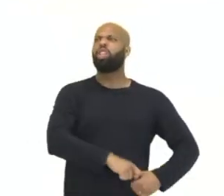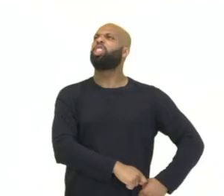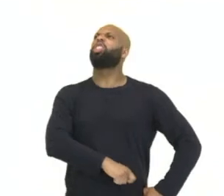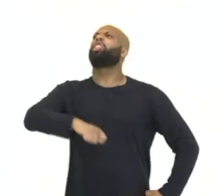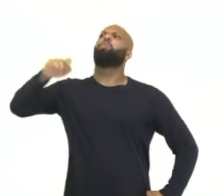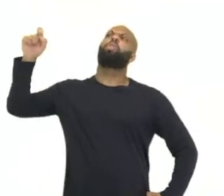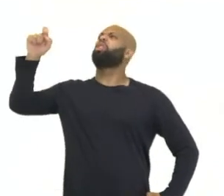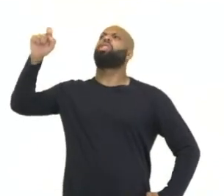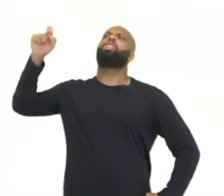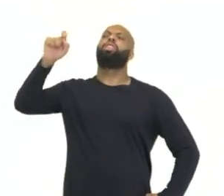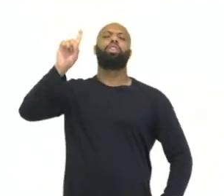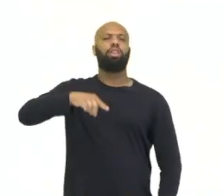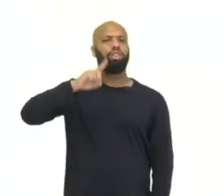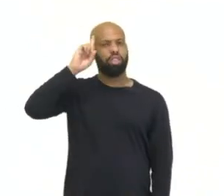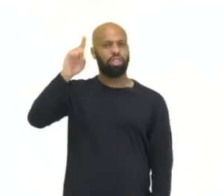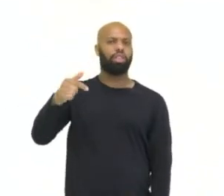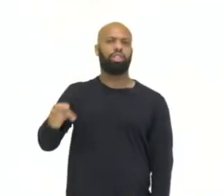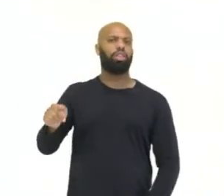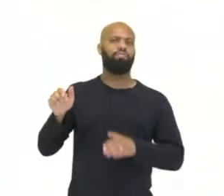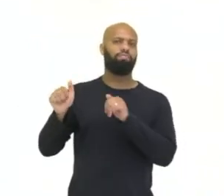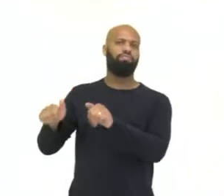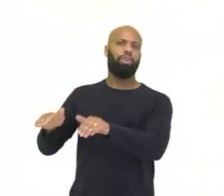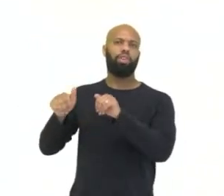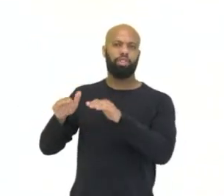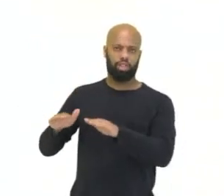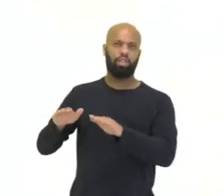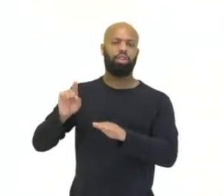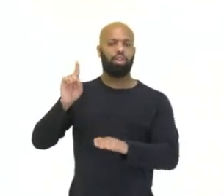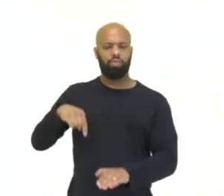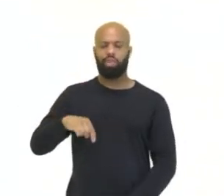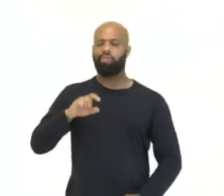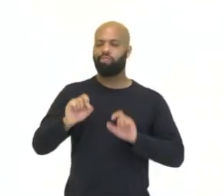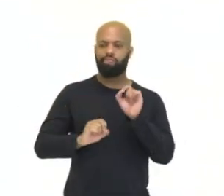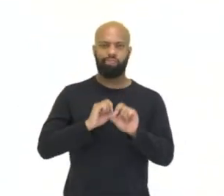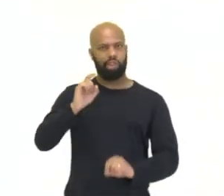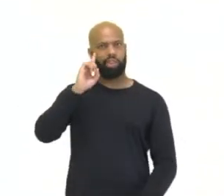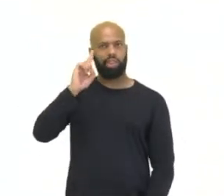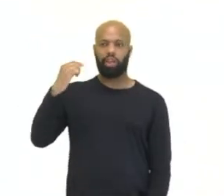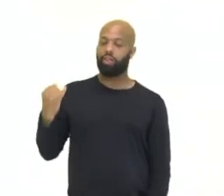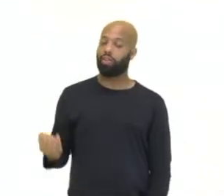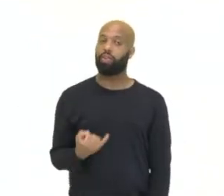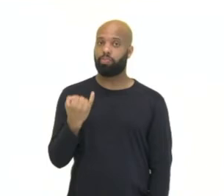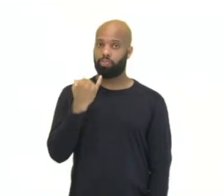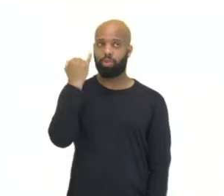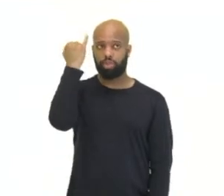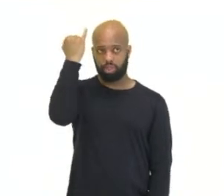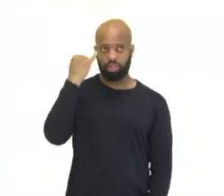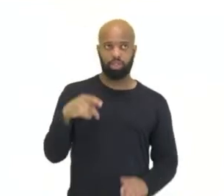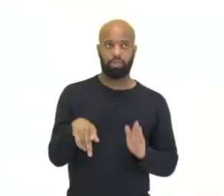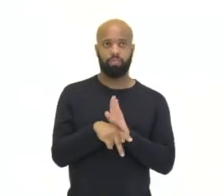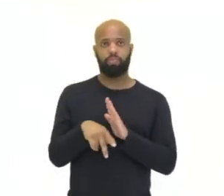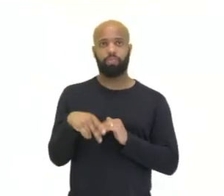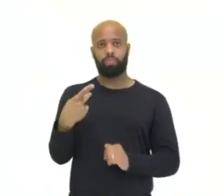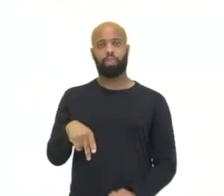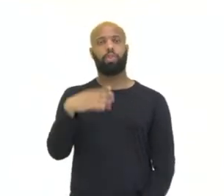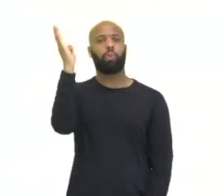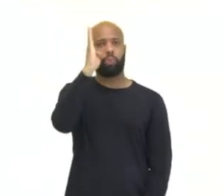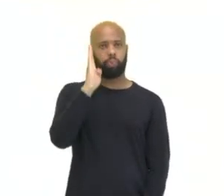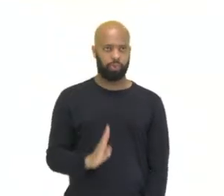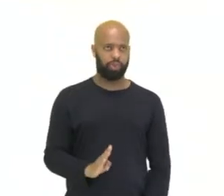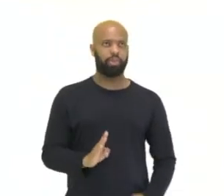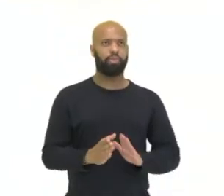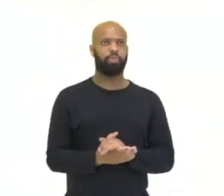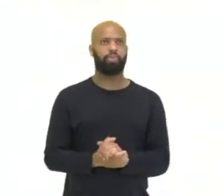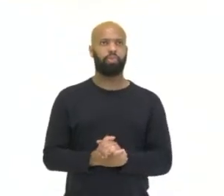do 7 de setembro, essa data cívica, né, uma das mais importantes, se não a mais importante data cívica do Brasil,